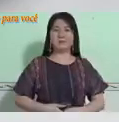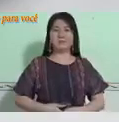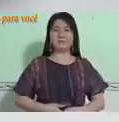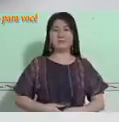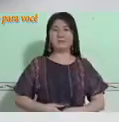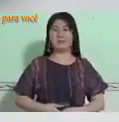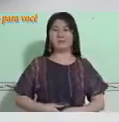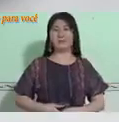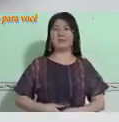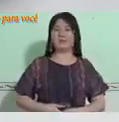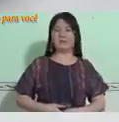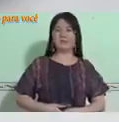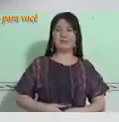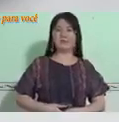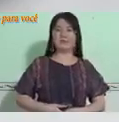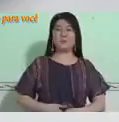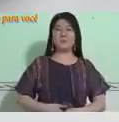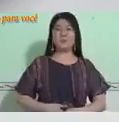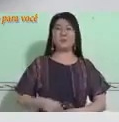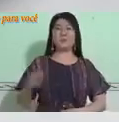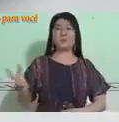CONSTERMUMM, é acento agudo